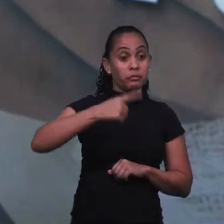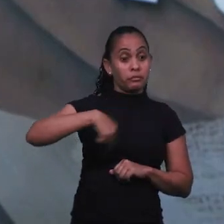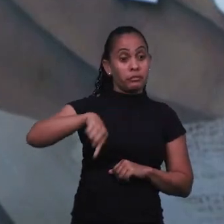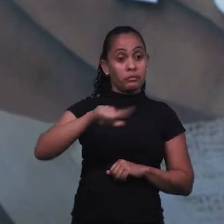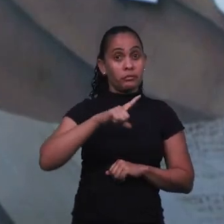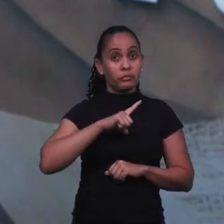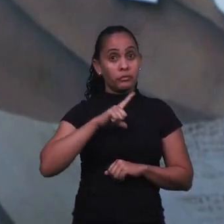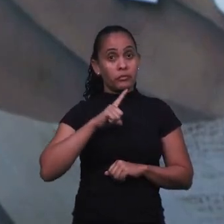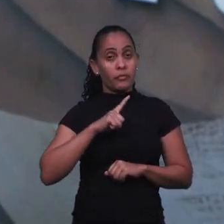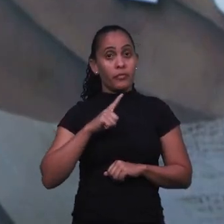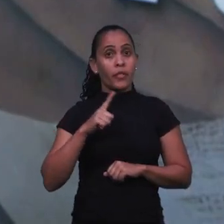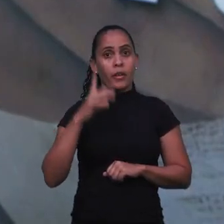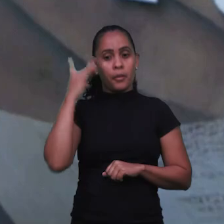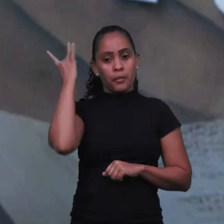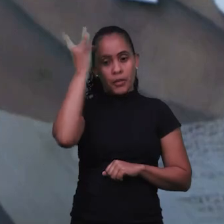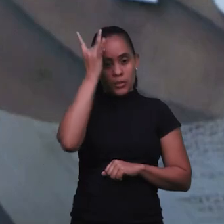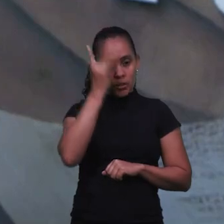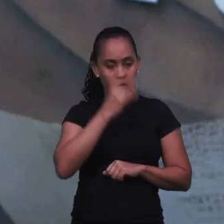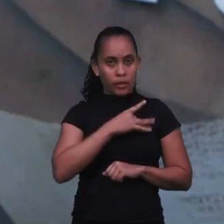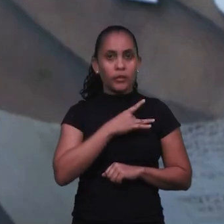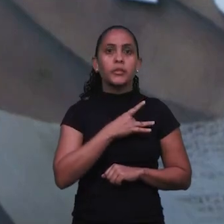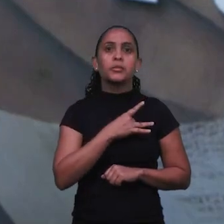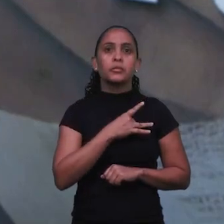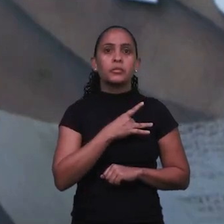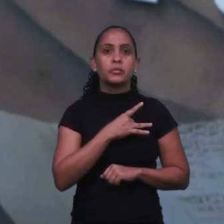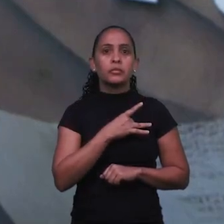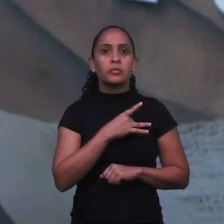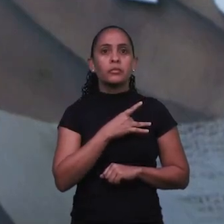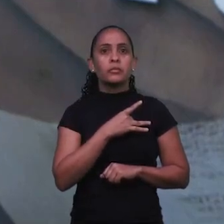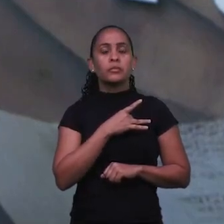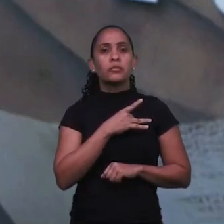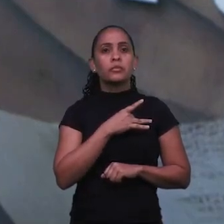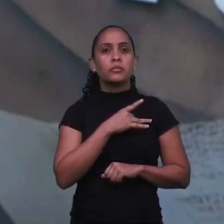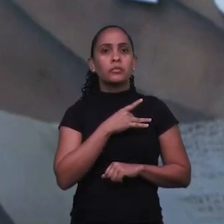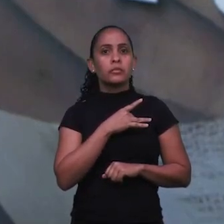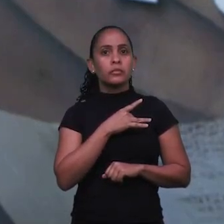sereis batizados com o Espírito Santo e